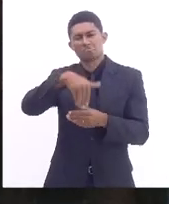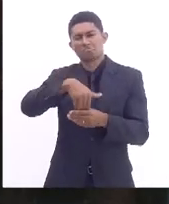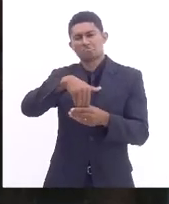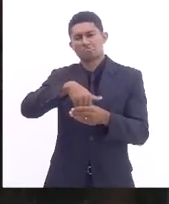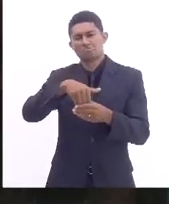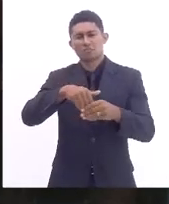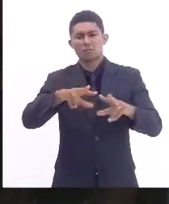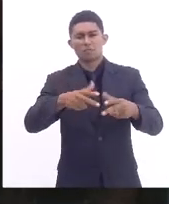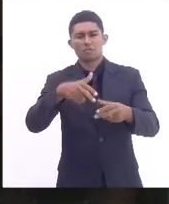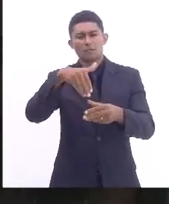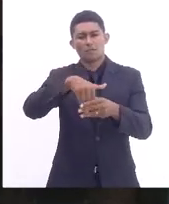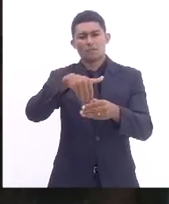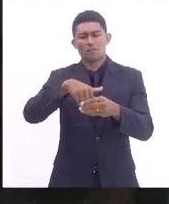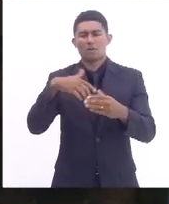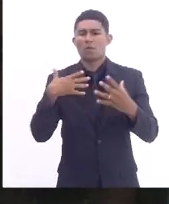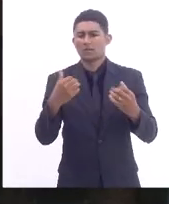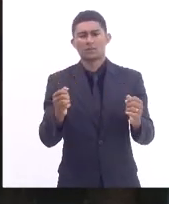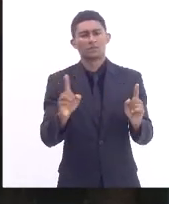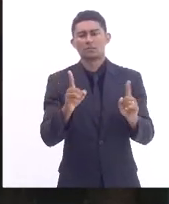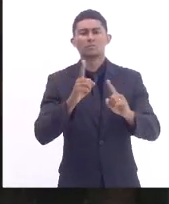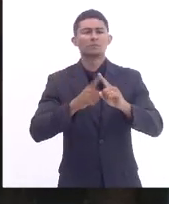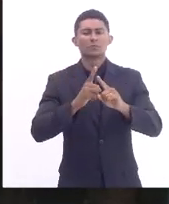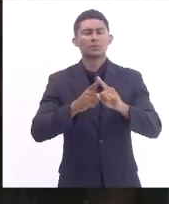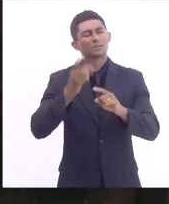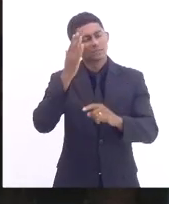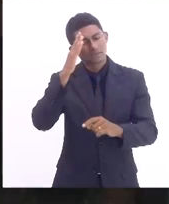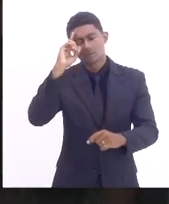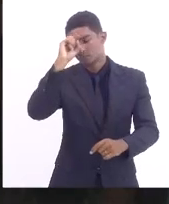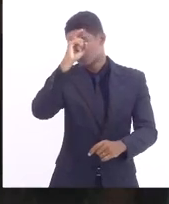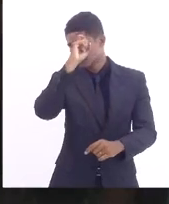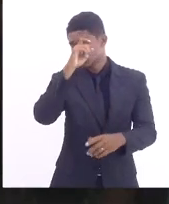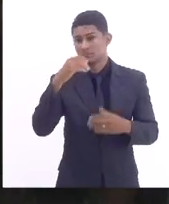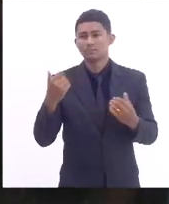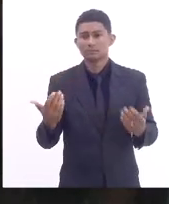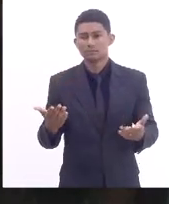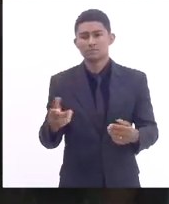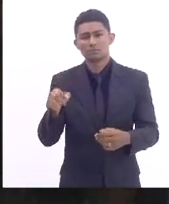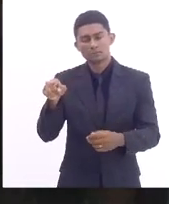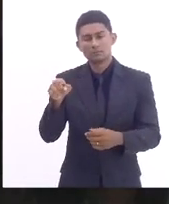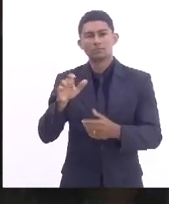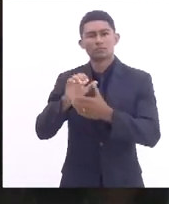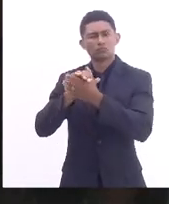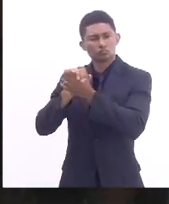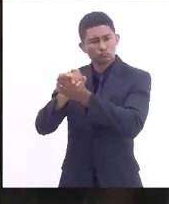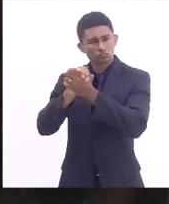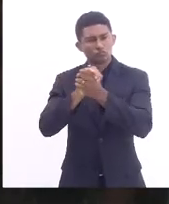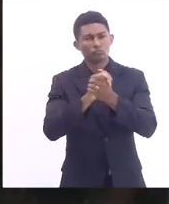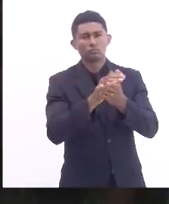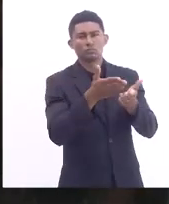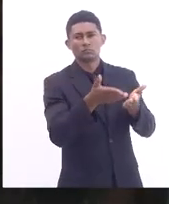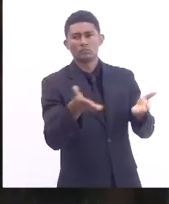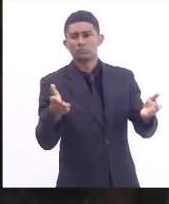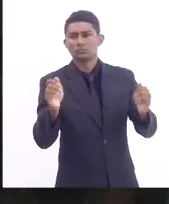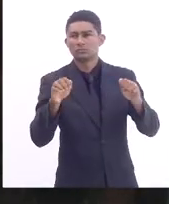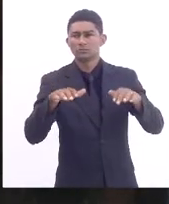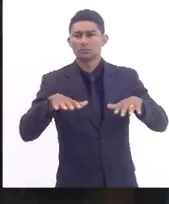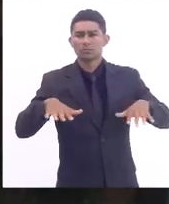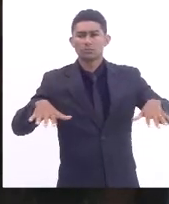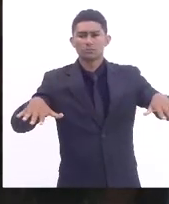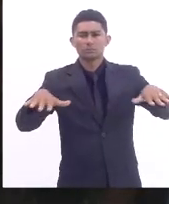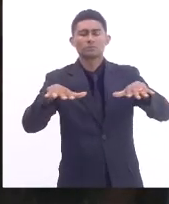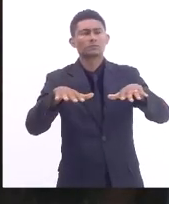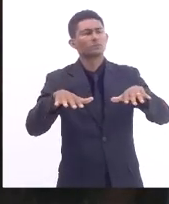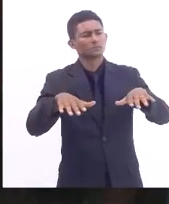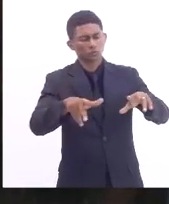condução eleitoral Porque eu sei que é pepino que é difícil então na pessoa a sua pessoa saudar Todas aquelas pessoas que